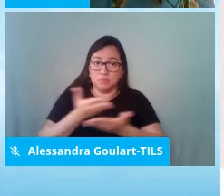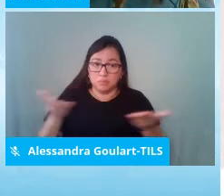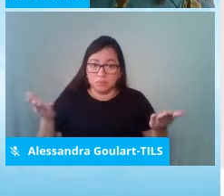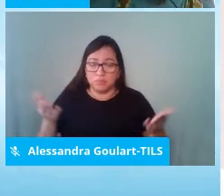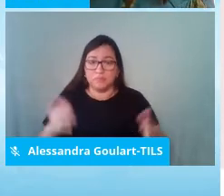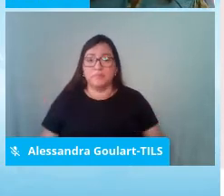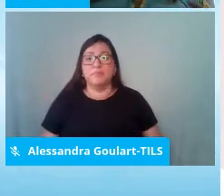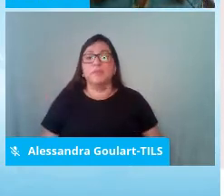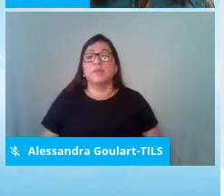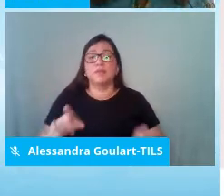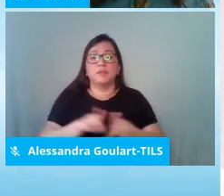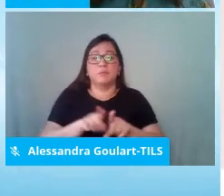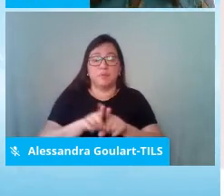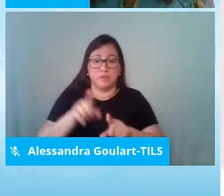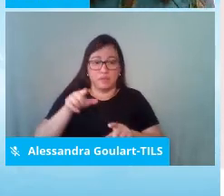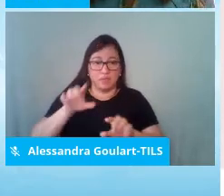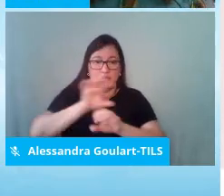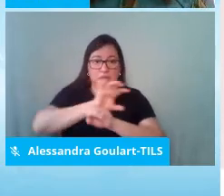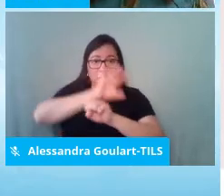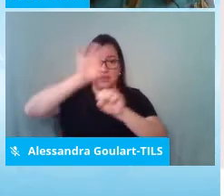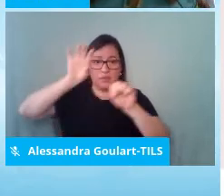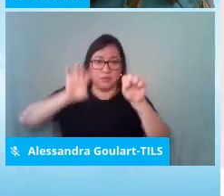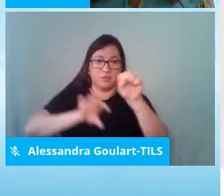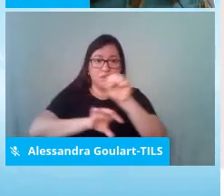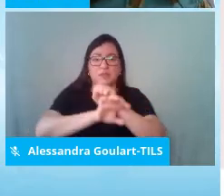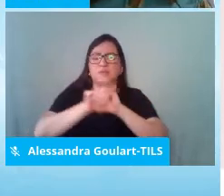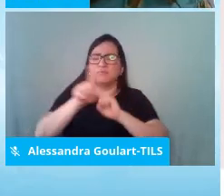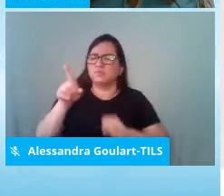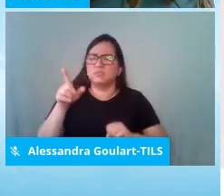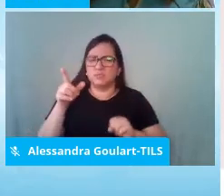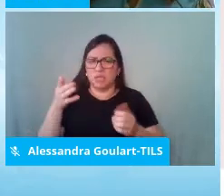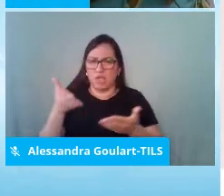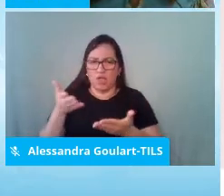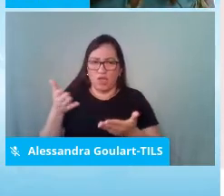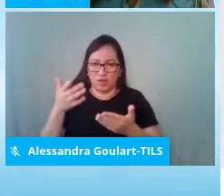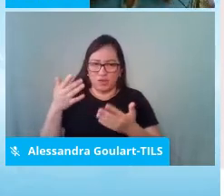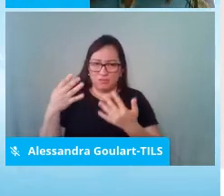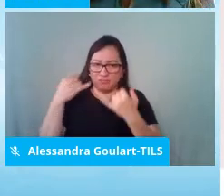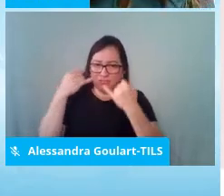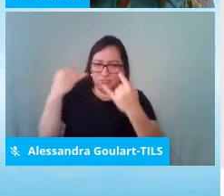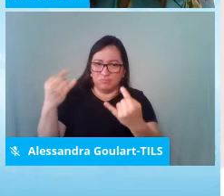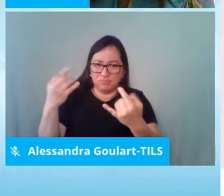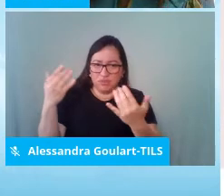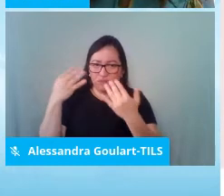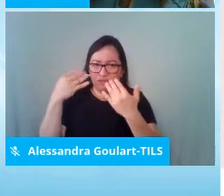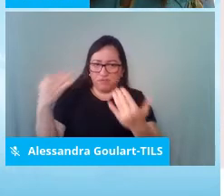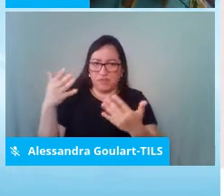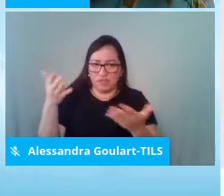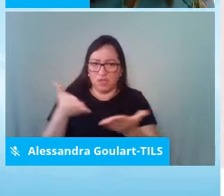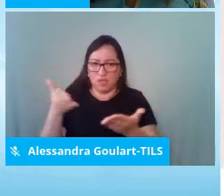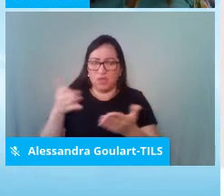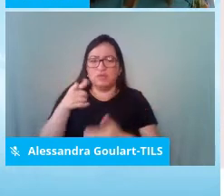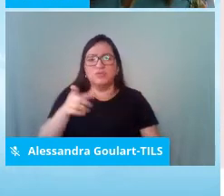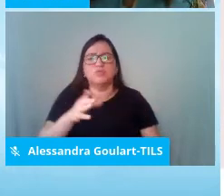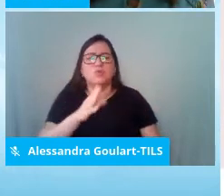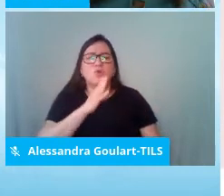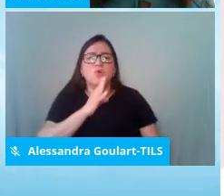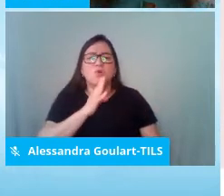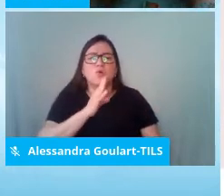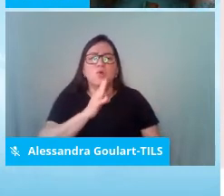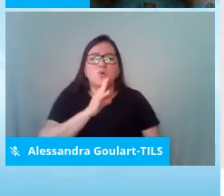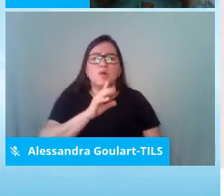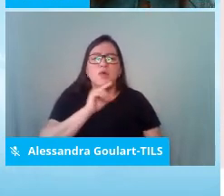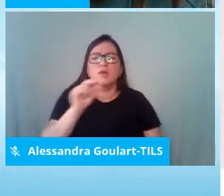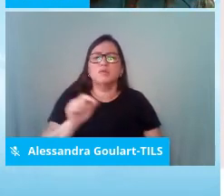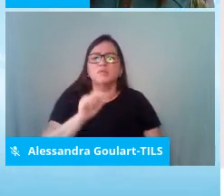queria até perguntar para quem está aí no chat, se quiser, né, trazer um pouquinho. Vocês conhecem aonde isso